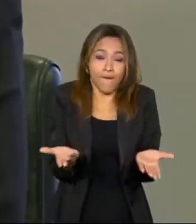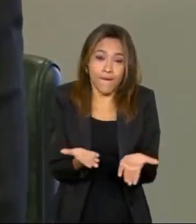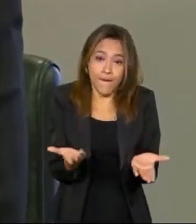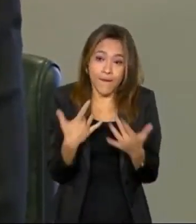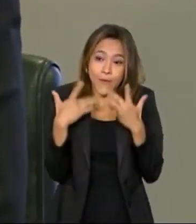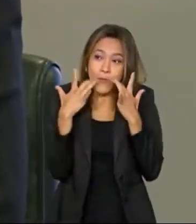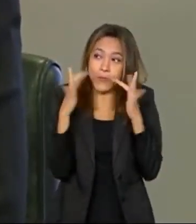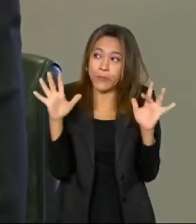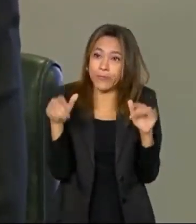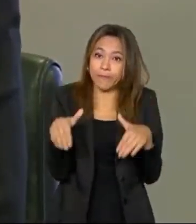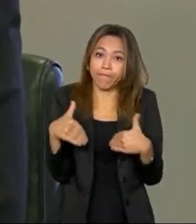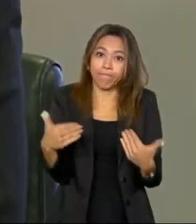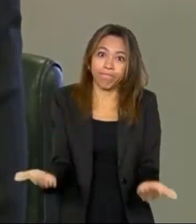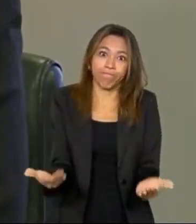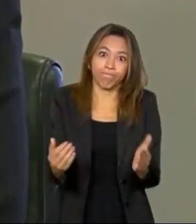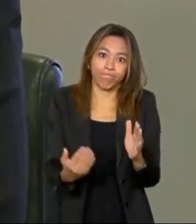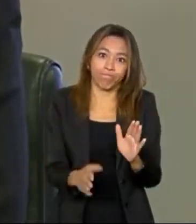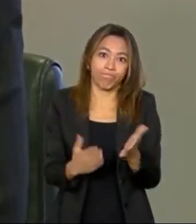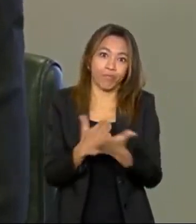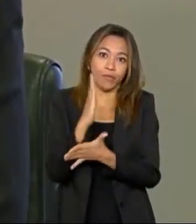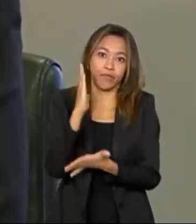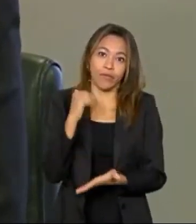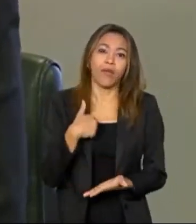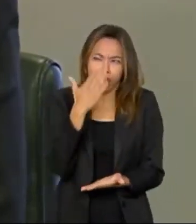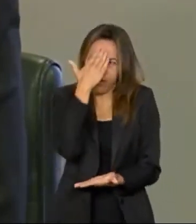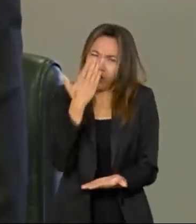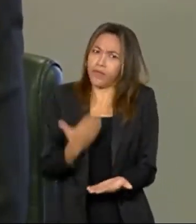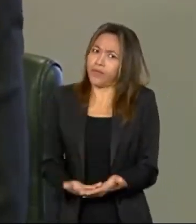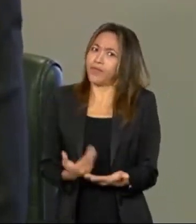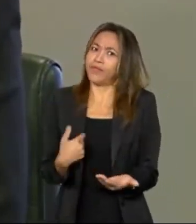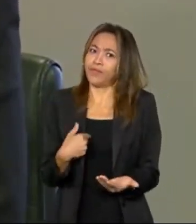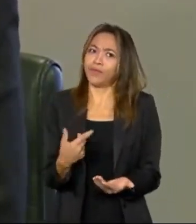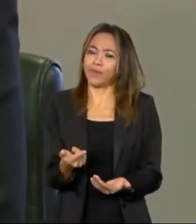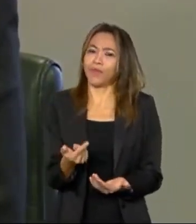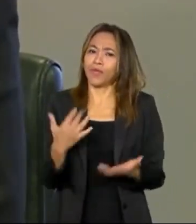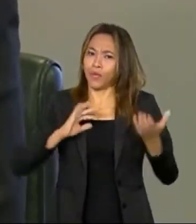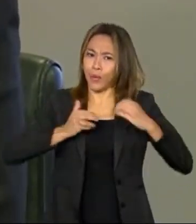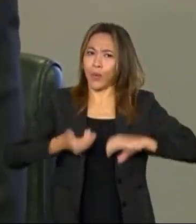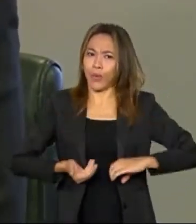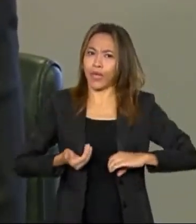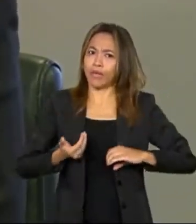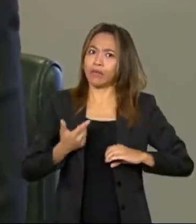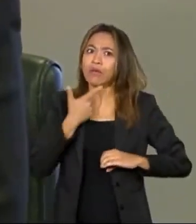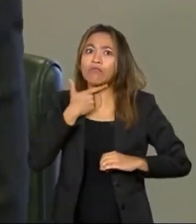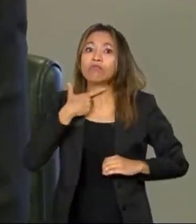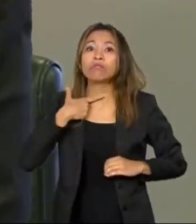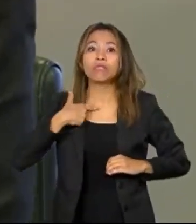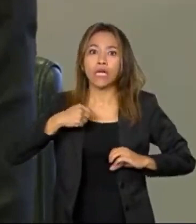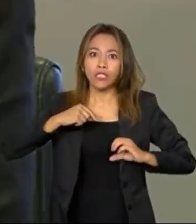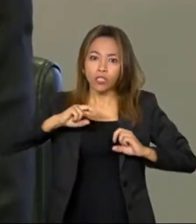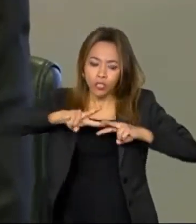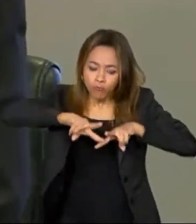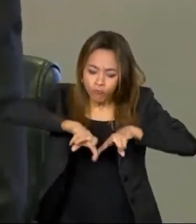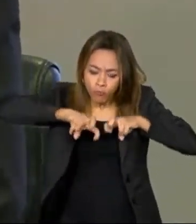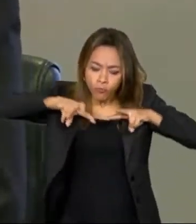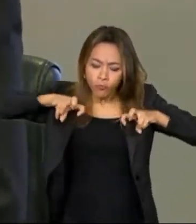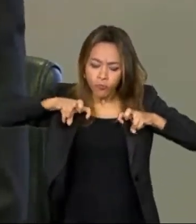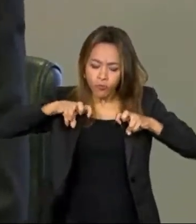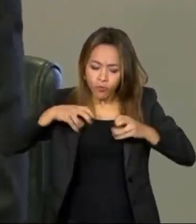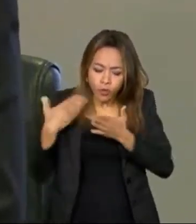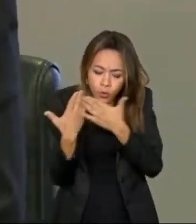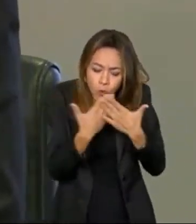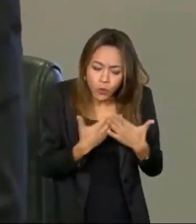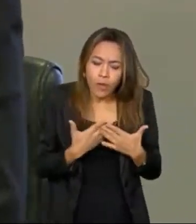Não sei quando vai aprovar, mas eu acredito que o Congresso está com muita vontade de se debruçar sobre o assunto. Mas tem que ter um pouco